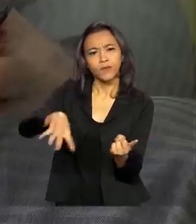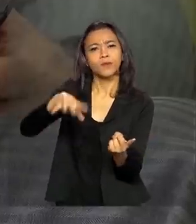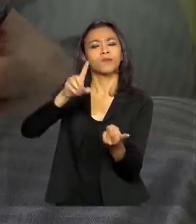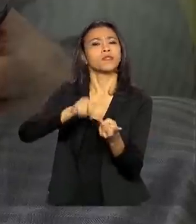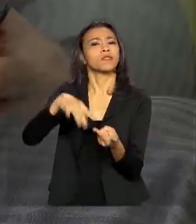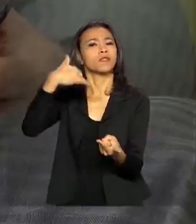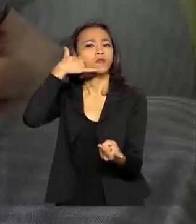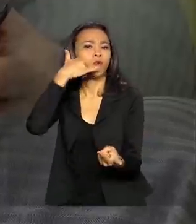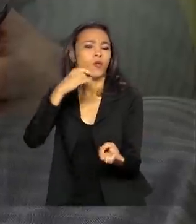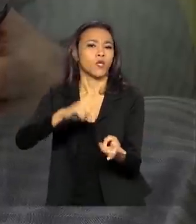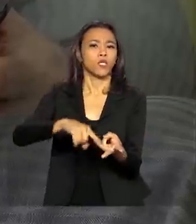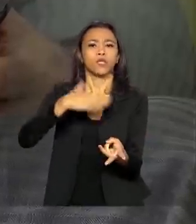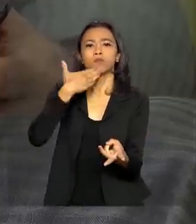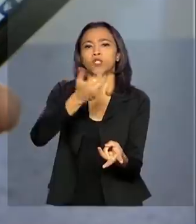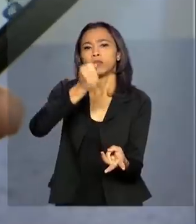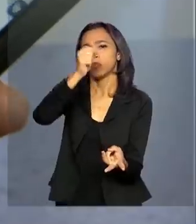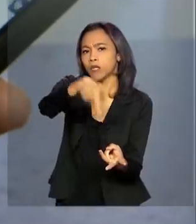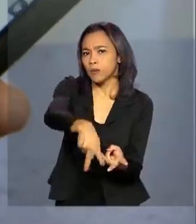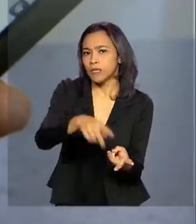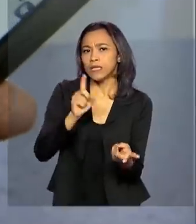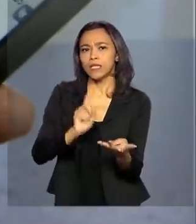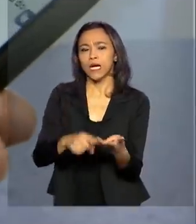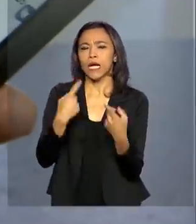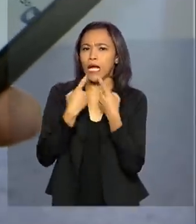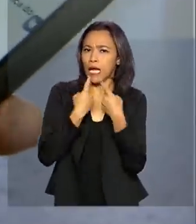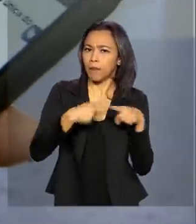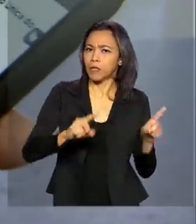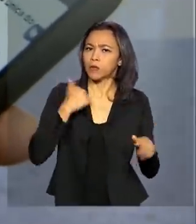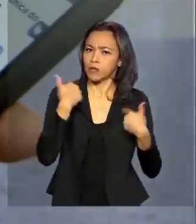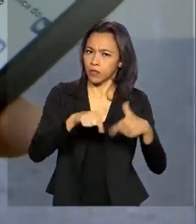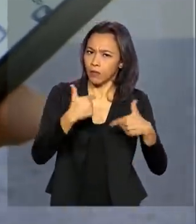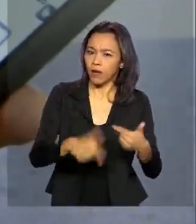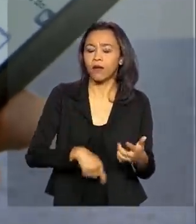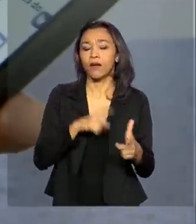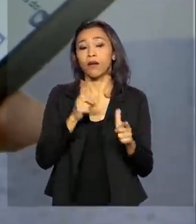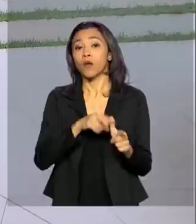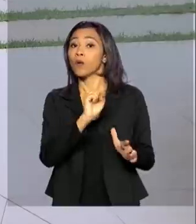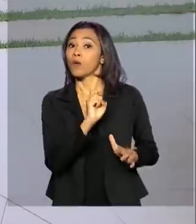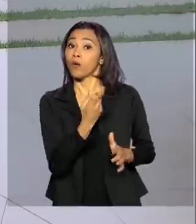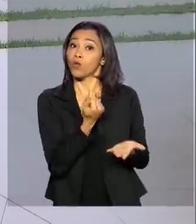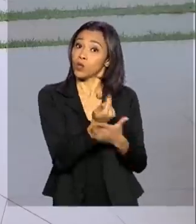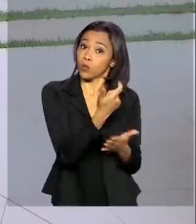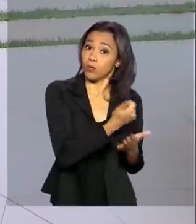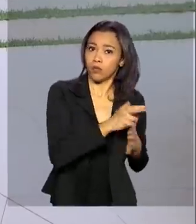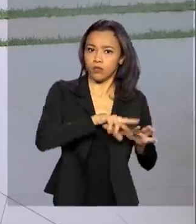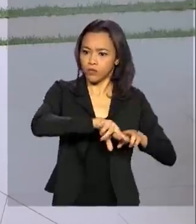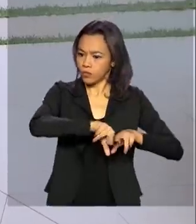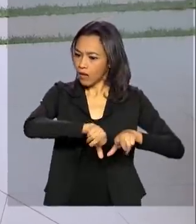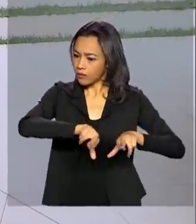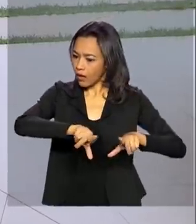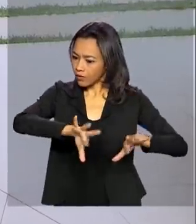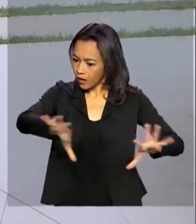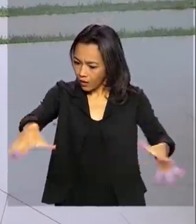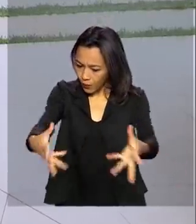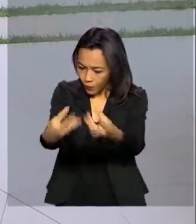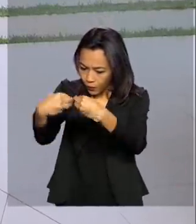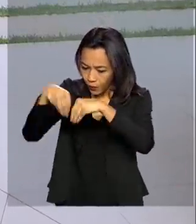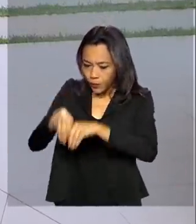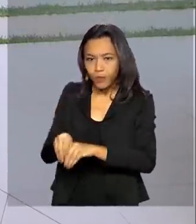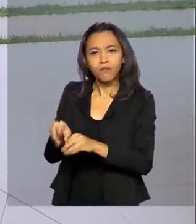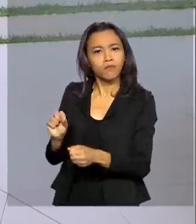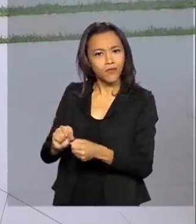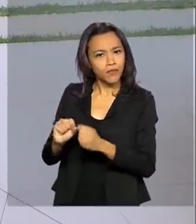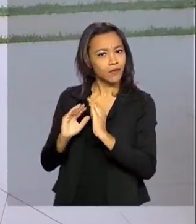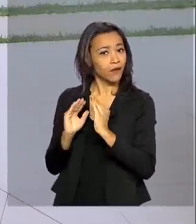telefone, pedido de aposentadoria, reclamações trabalhistas ou de consumo, tudo isso já pode ser feito de